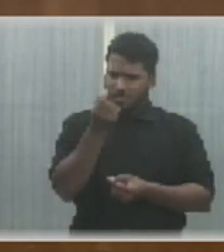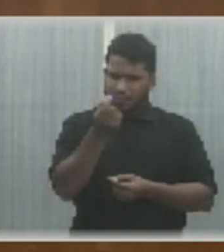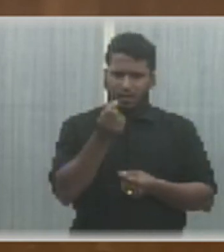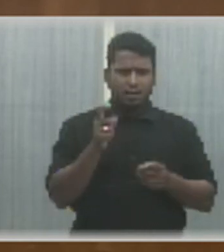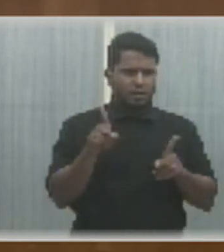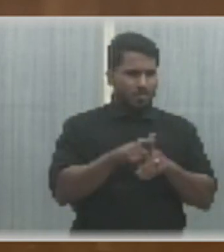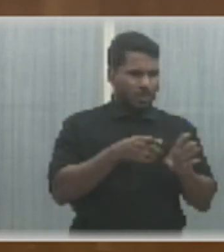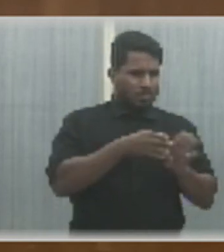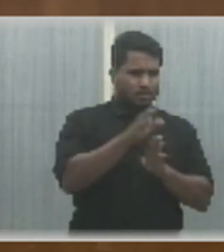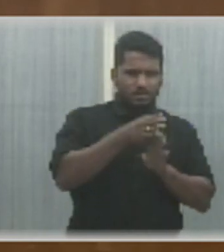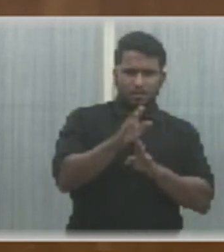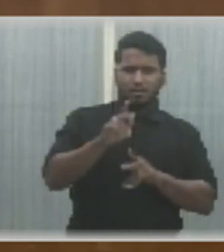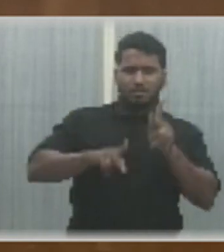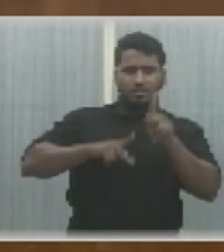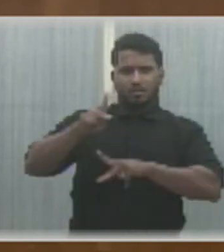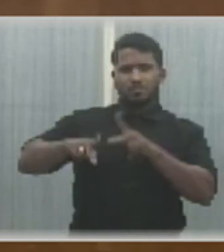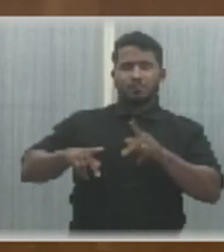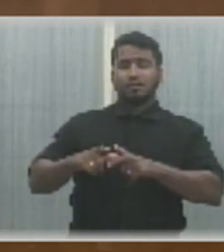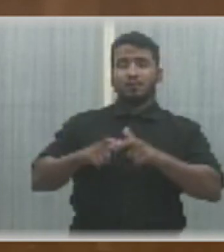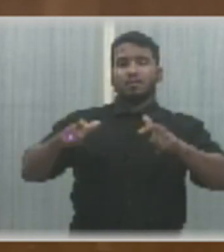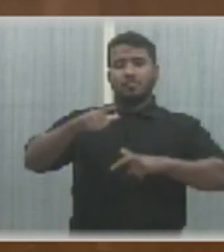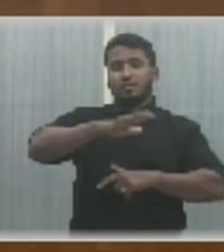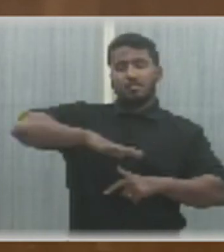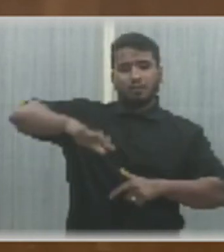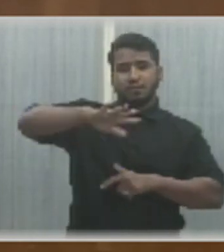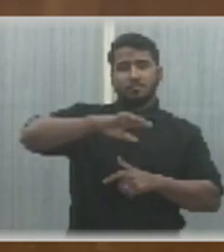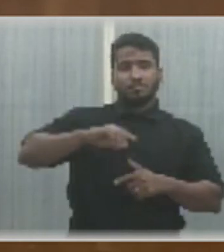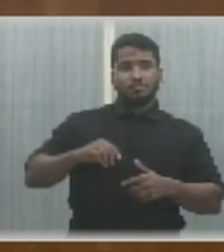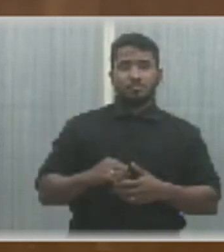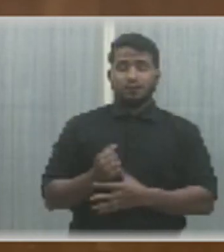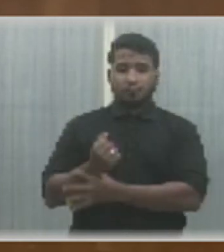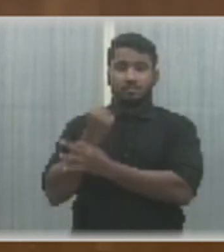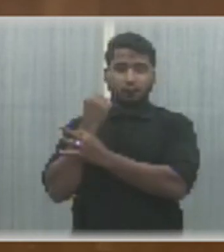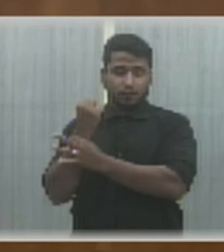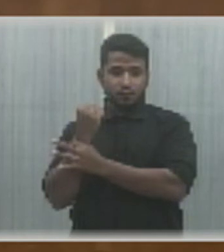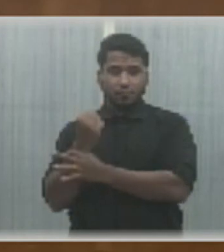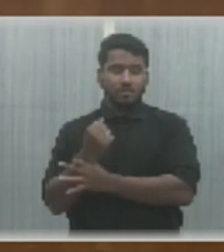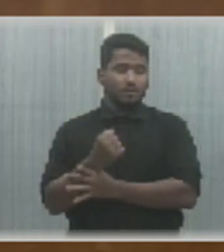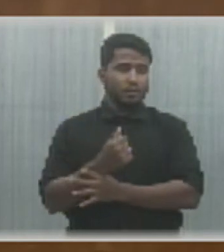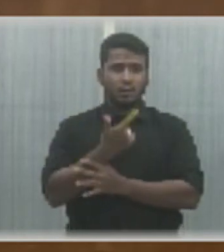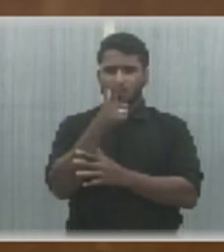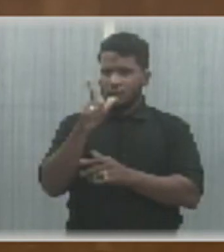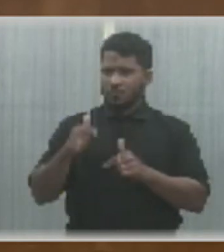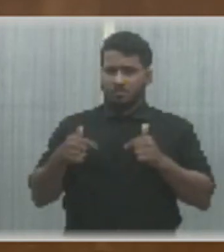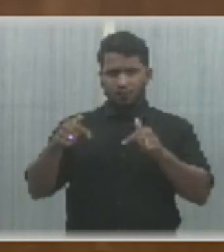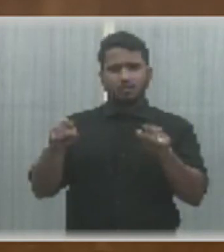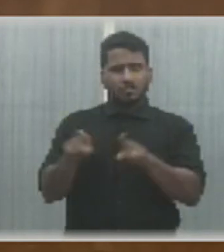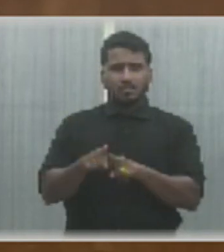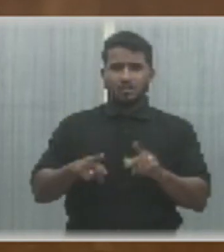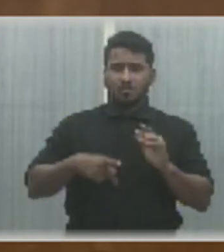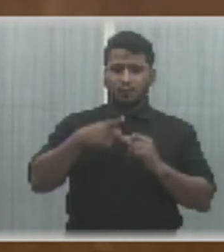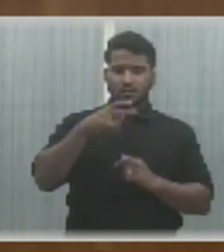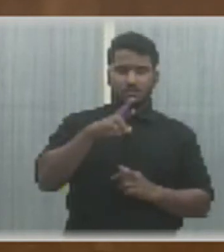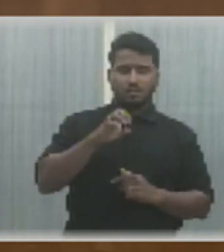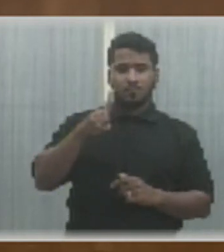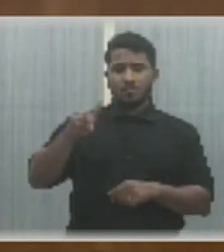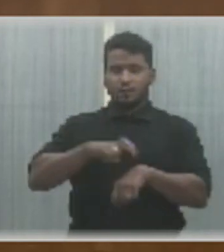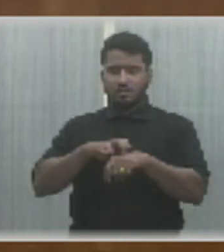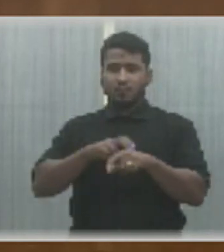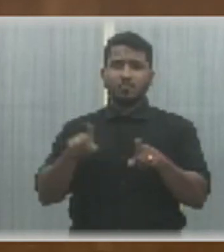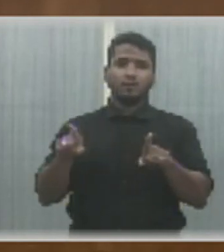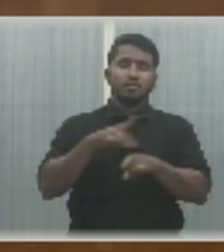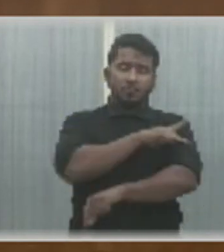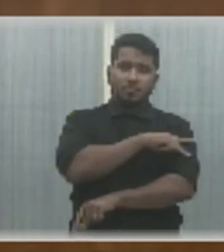beneficiários especiais, ampliação das áreas institucionais protegidas e outras ações. Então, o Proverde Piauí também